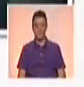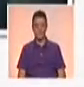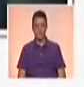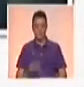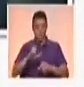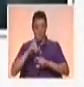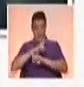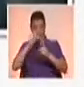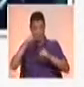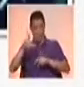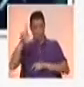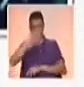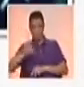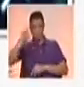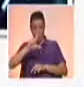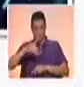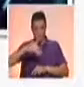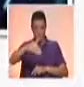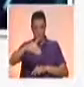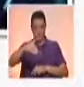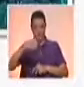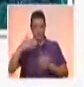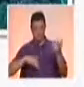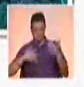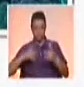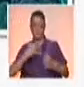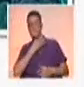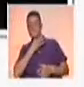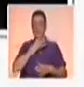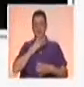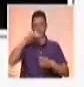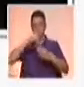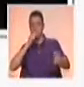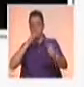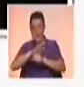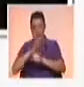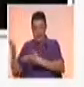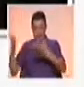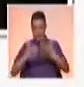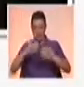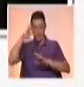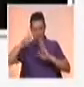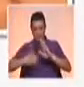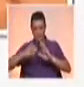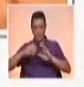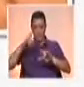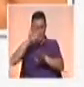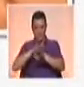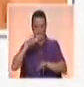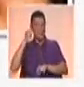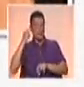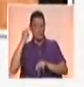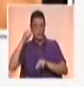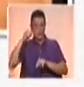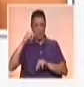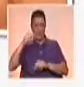O Oceanário de Lisboa realiza a série de concertos Fado no Oceanário. As apresentações acontecem todas as terças e